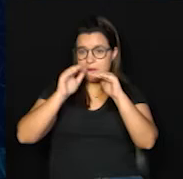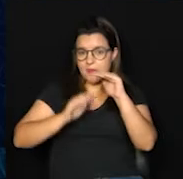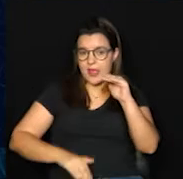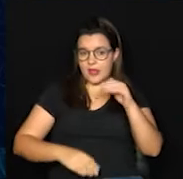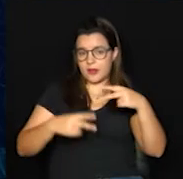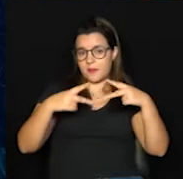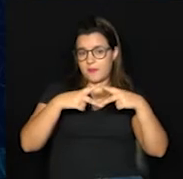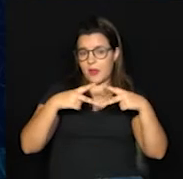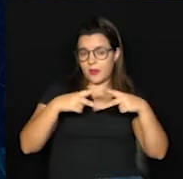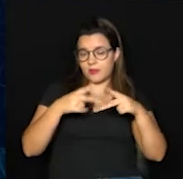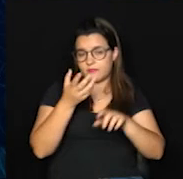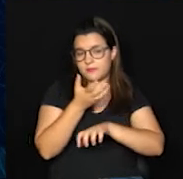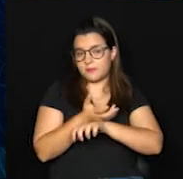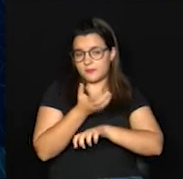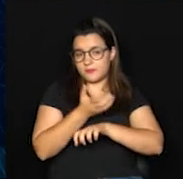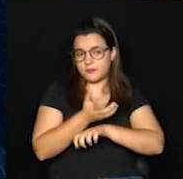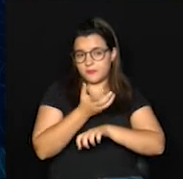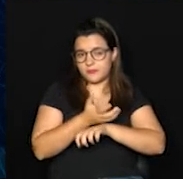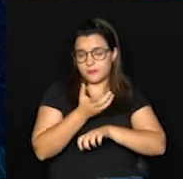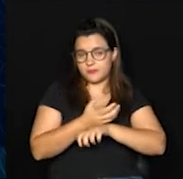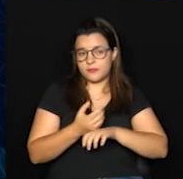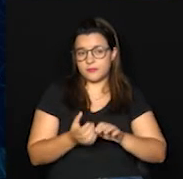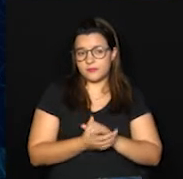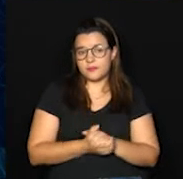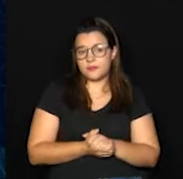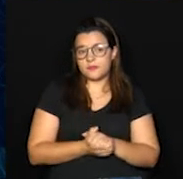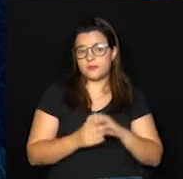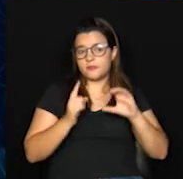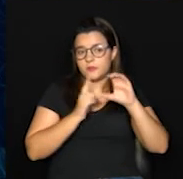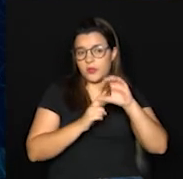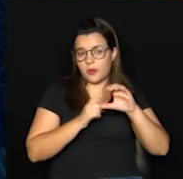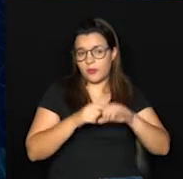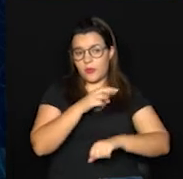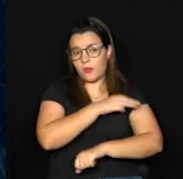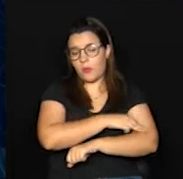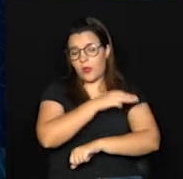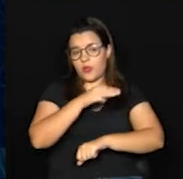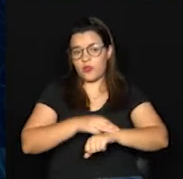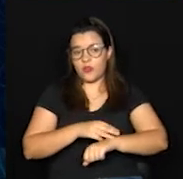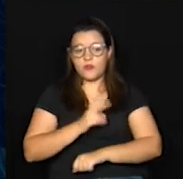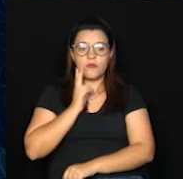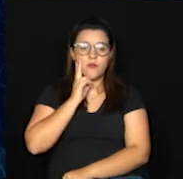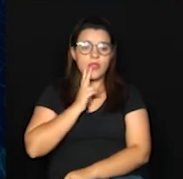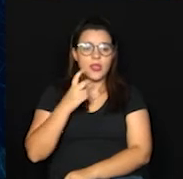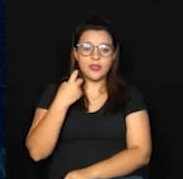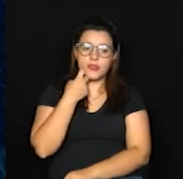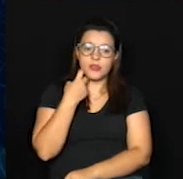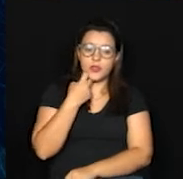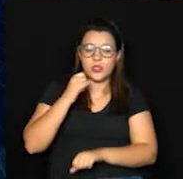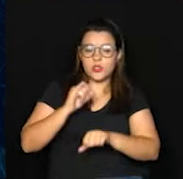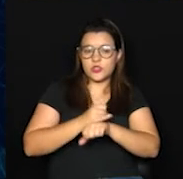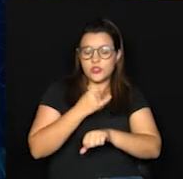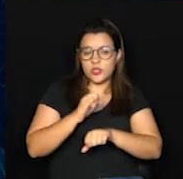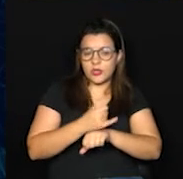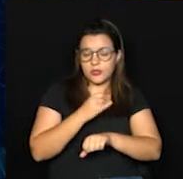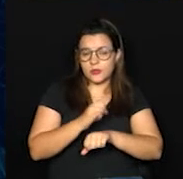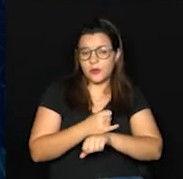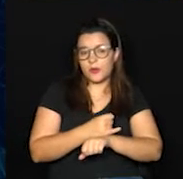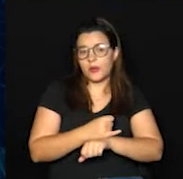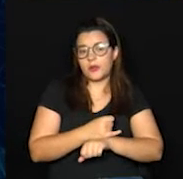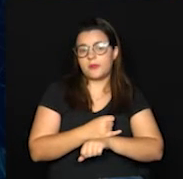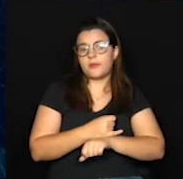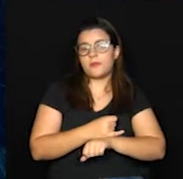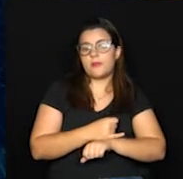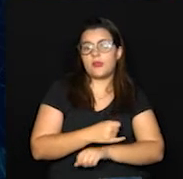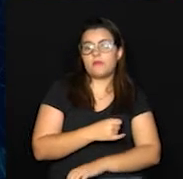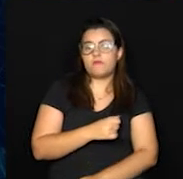Paulínia, Nova Odessa, seguida de Cosmópolis, Montemor, Vinhedo, Itatiba, Jaguariúna, Engenheiro